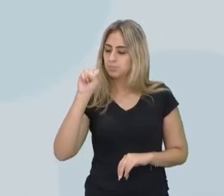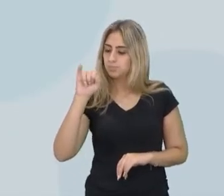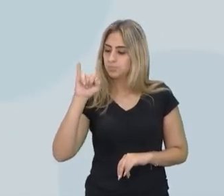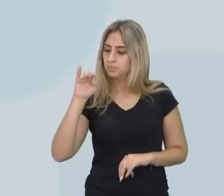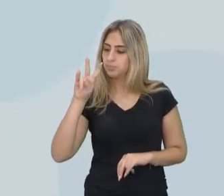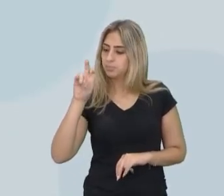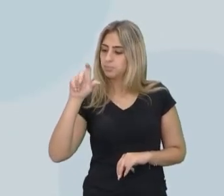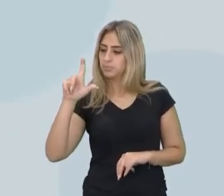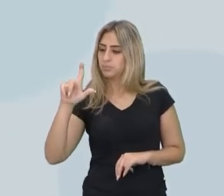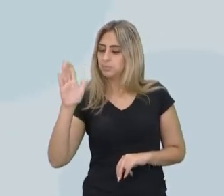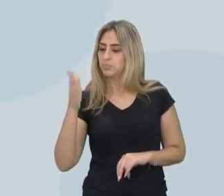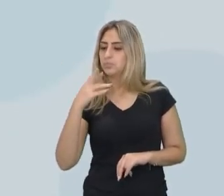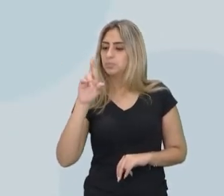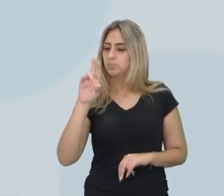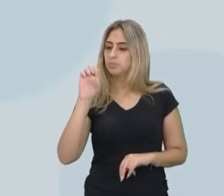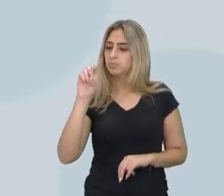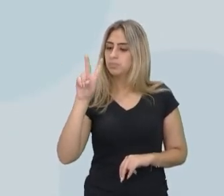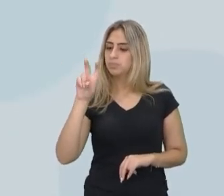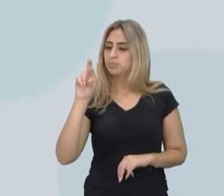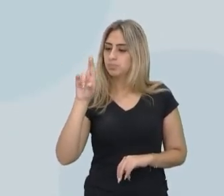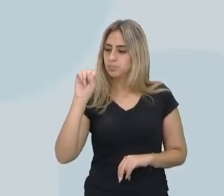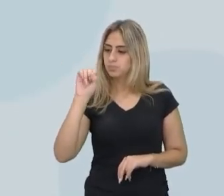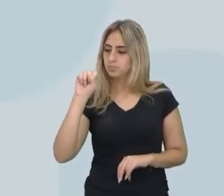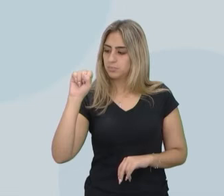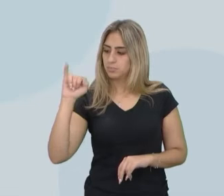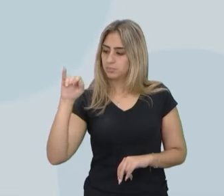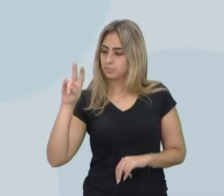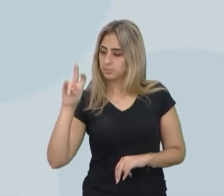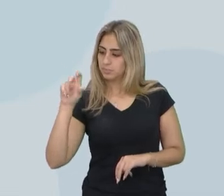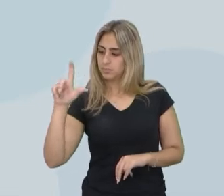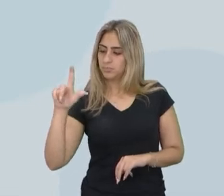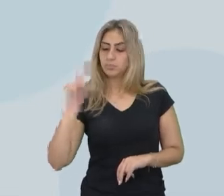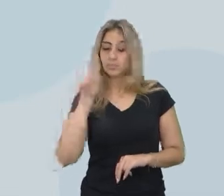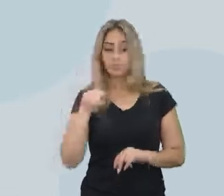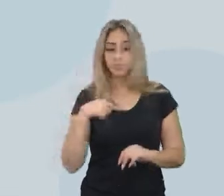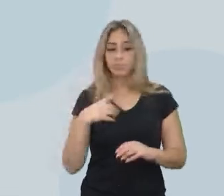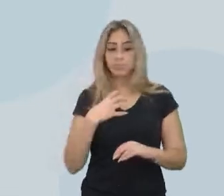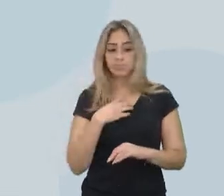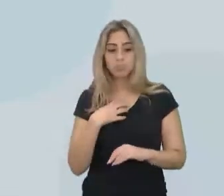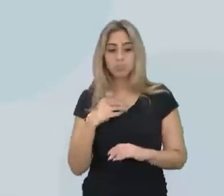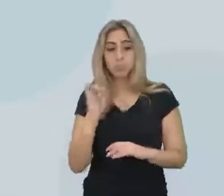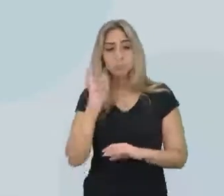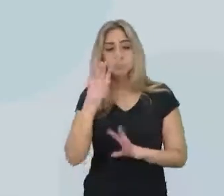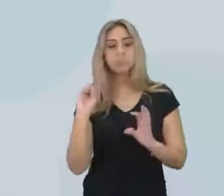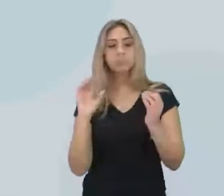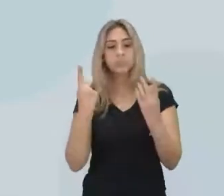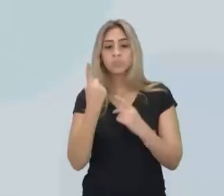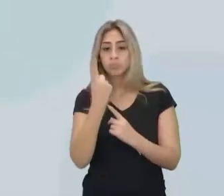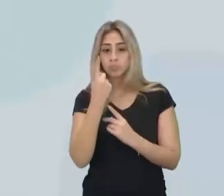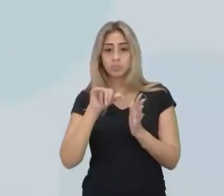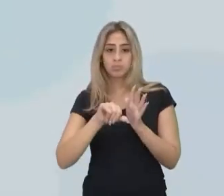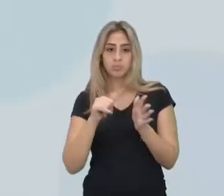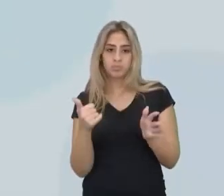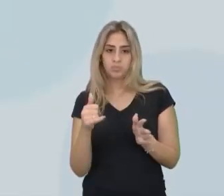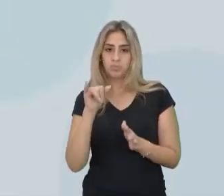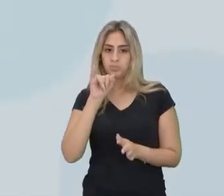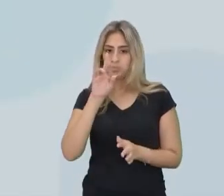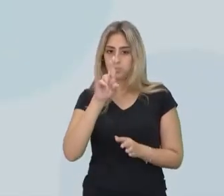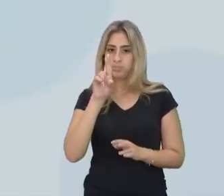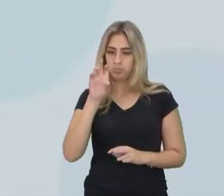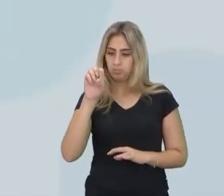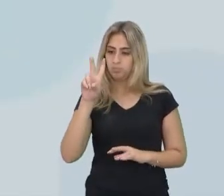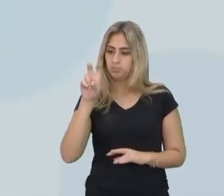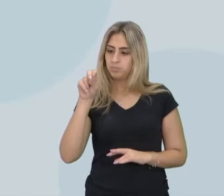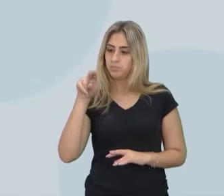é aquela reação que ela só vai num sentido, tá? Então, é uma reação que ela só ocorre uma vez. Então, o nosso